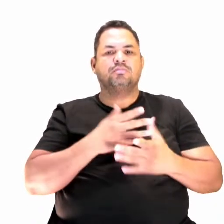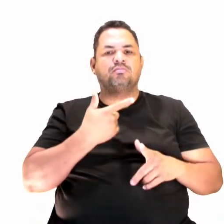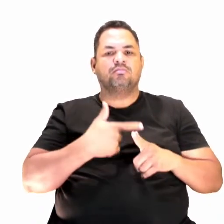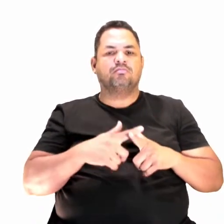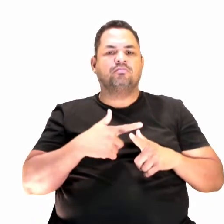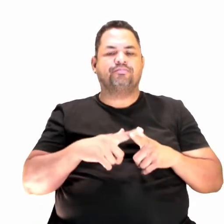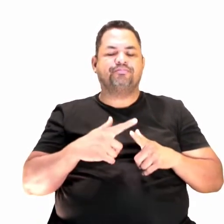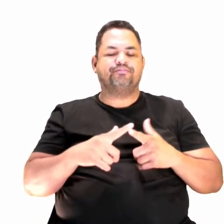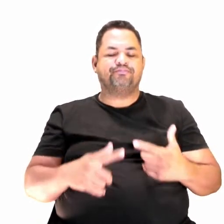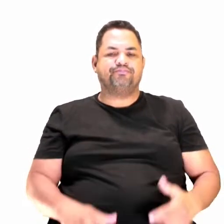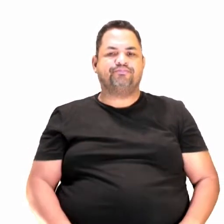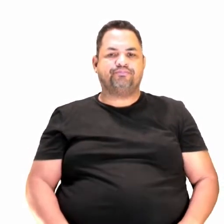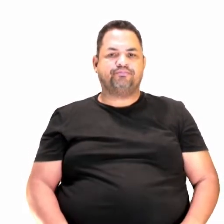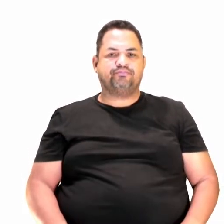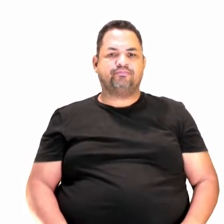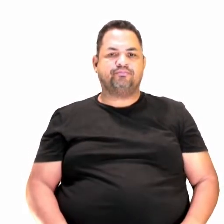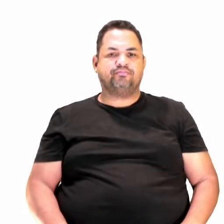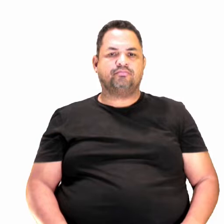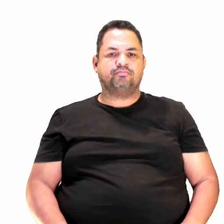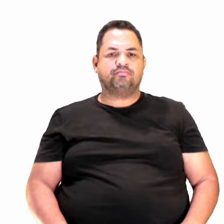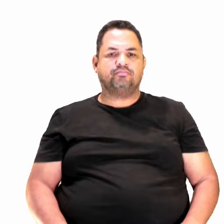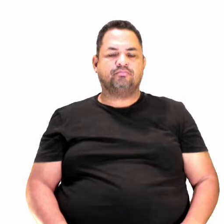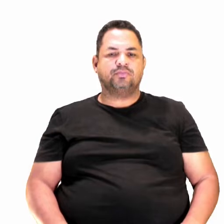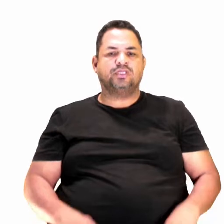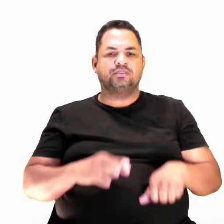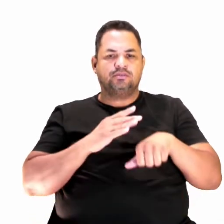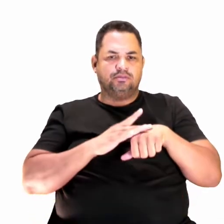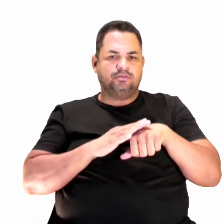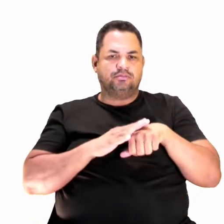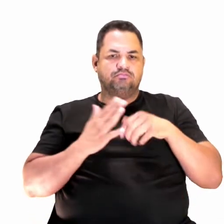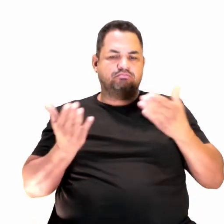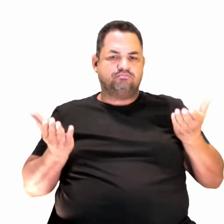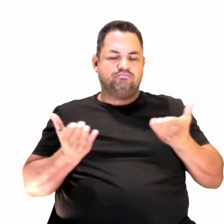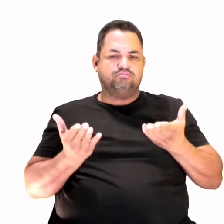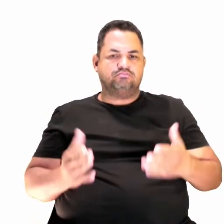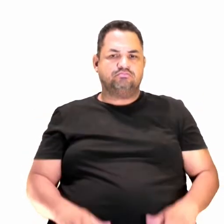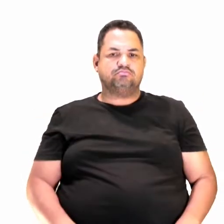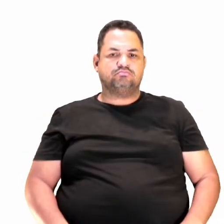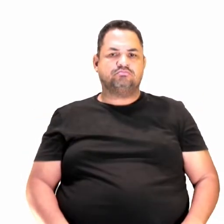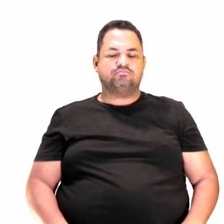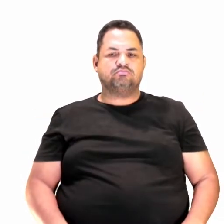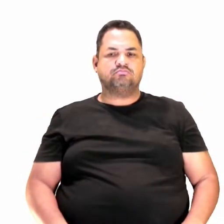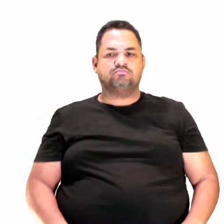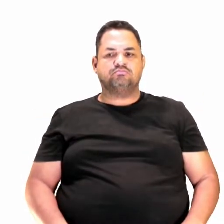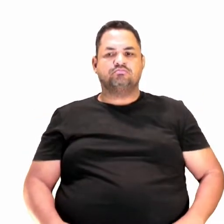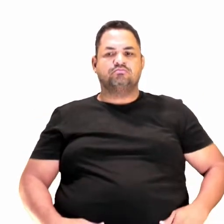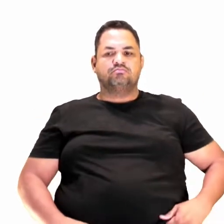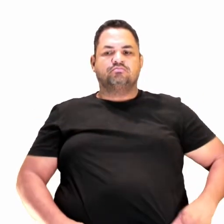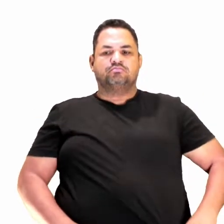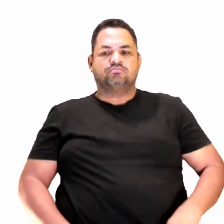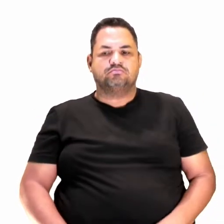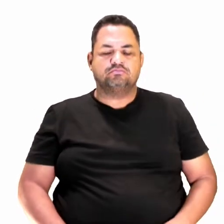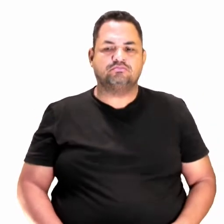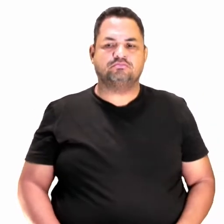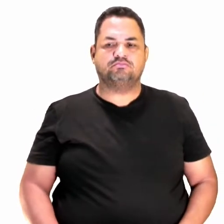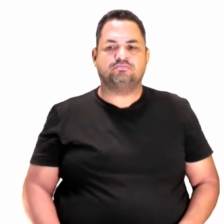atingido por esta situação. Então, ou seja, quem vê cara não vê